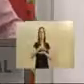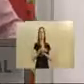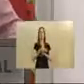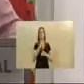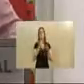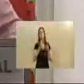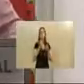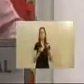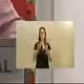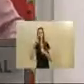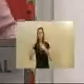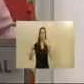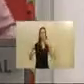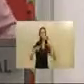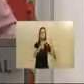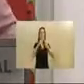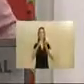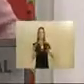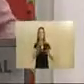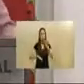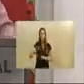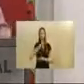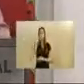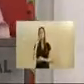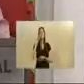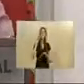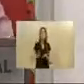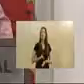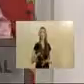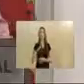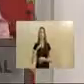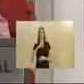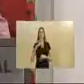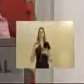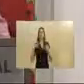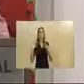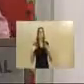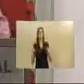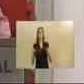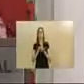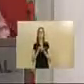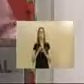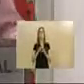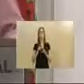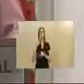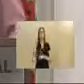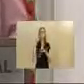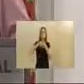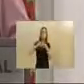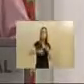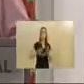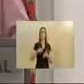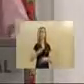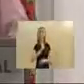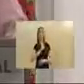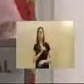das associações de moradores daqueles que sacrifica o seu lazer daqueles que se dedicam com afinco daqueles que se dedicam com amor